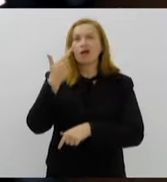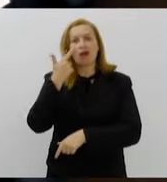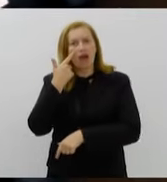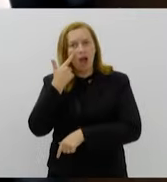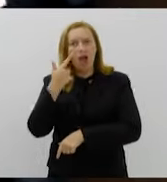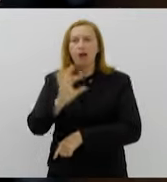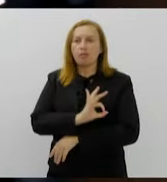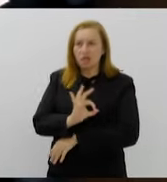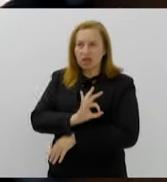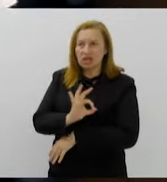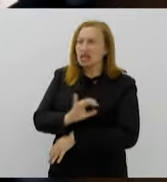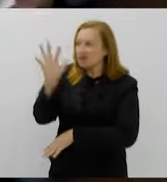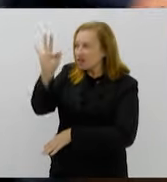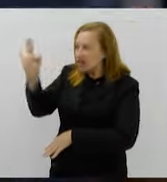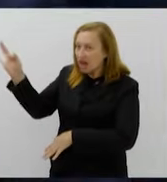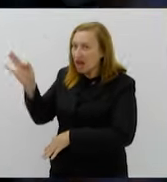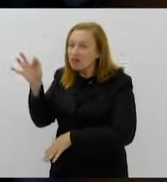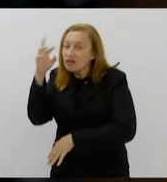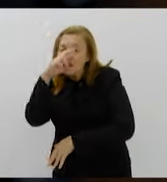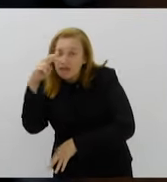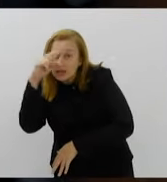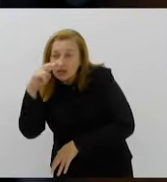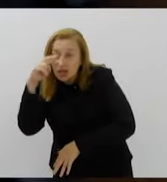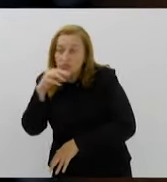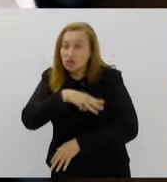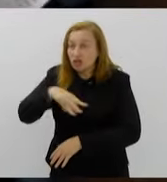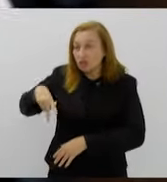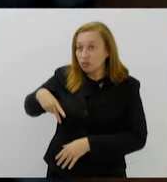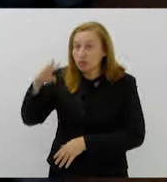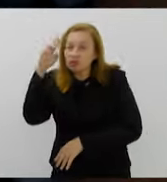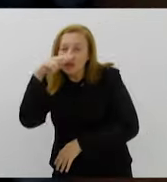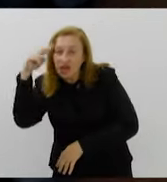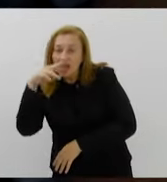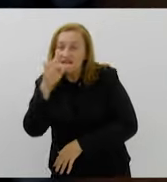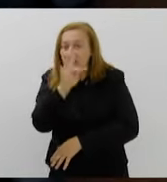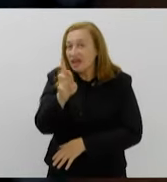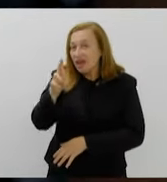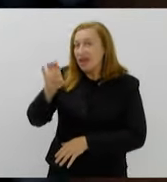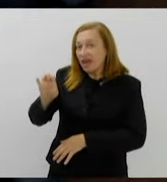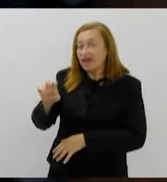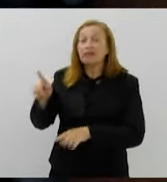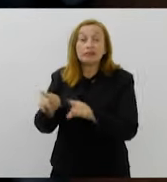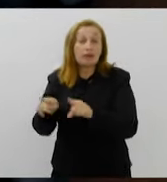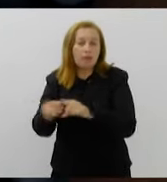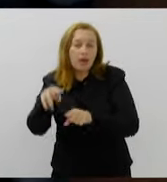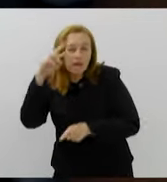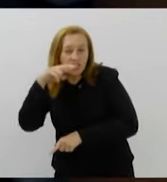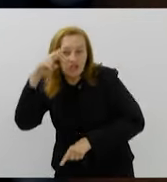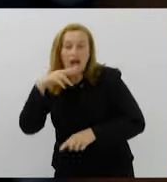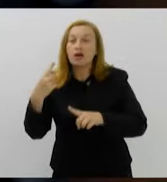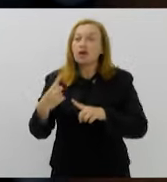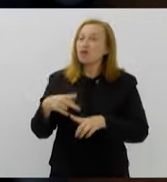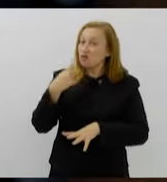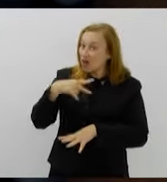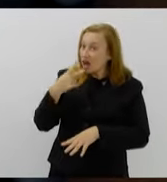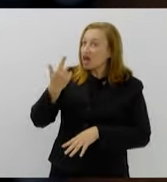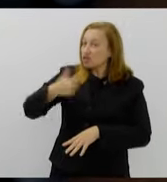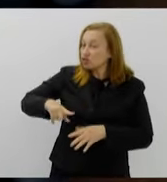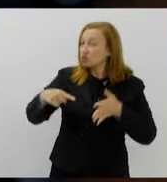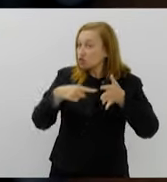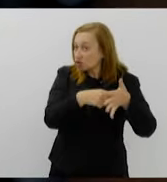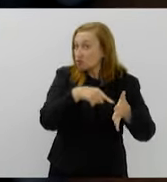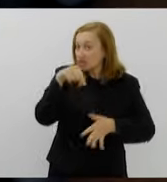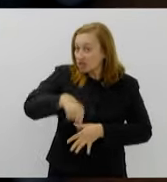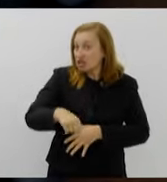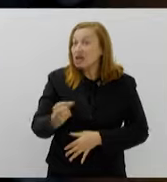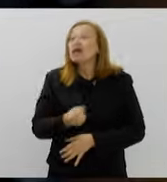é isso que o ministério público tem que investigar e o tre tem que estar de olho Nessas questões porque hoje já também fal fazer mais uma denúncia aqui